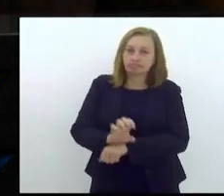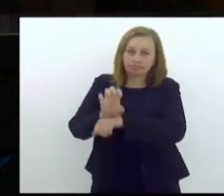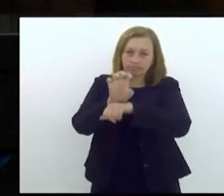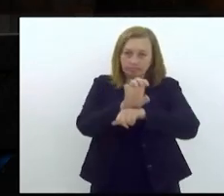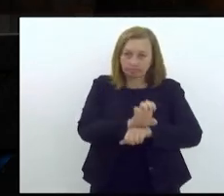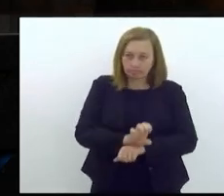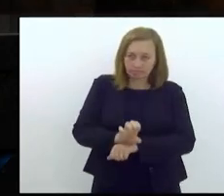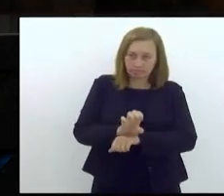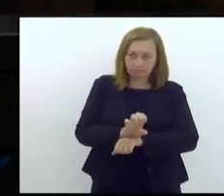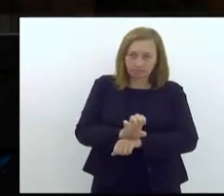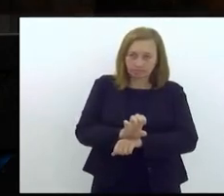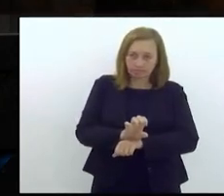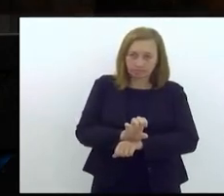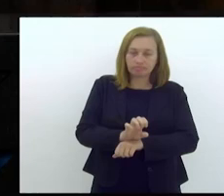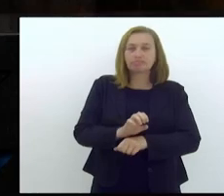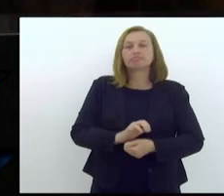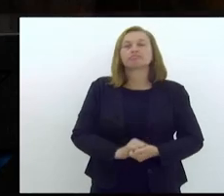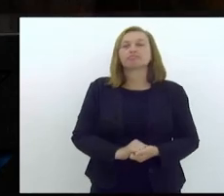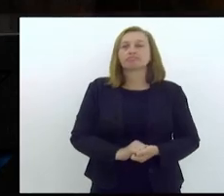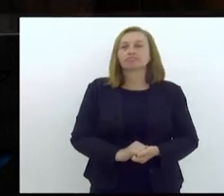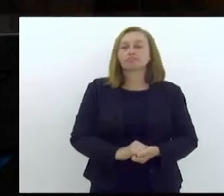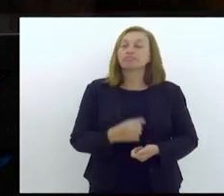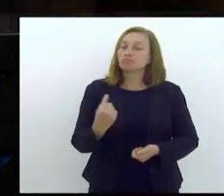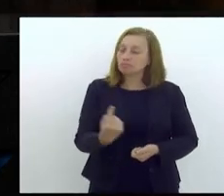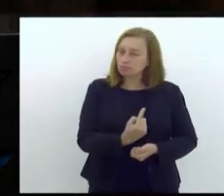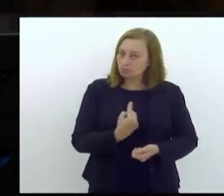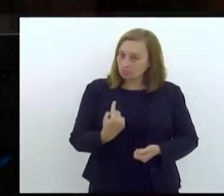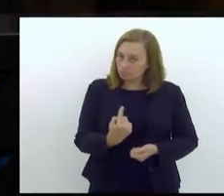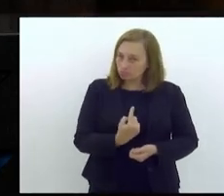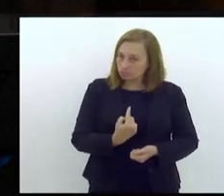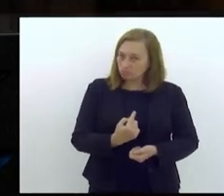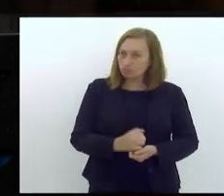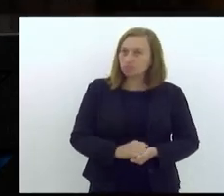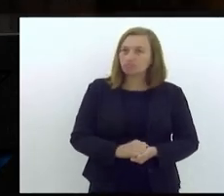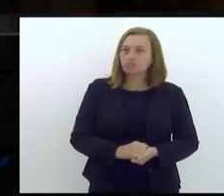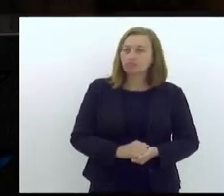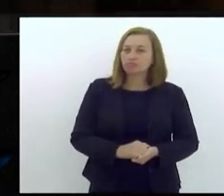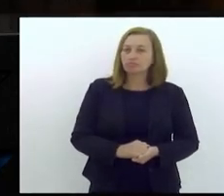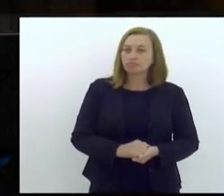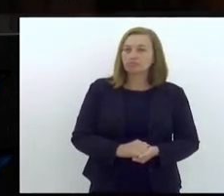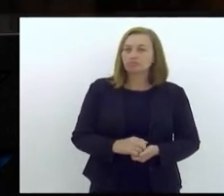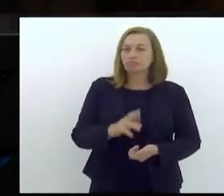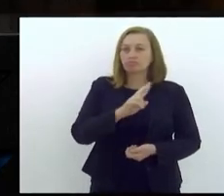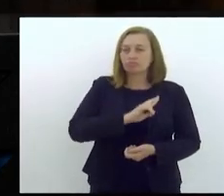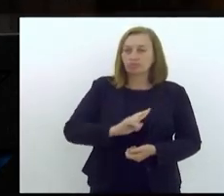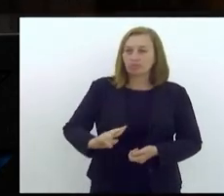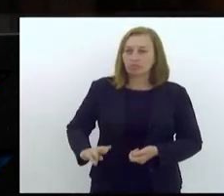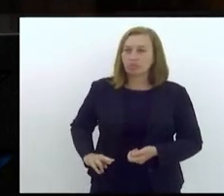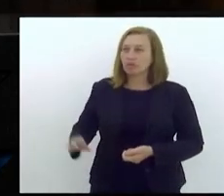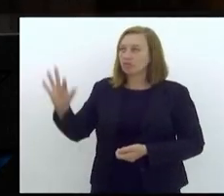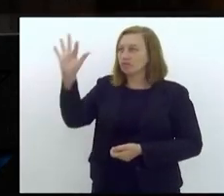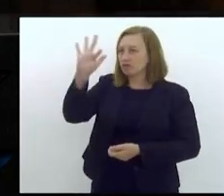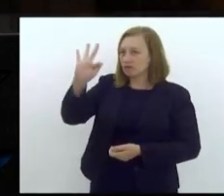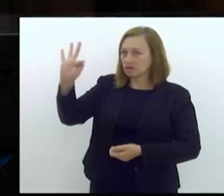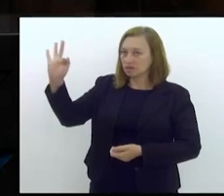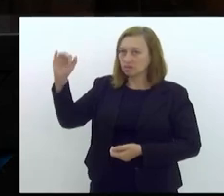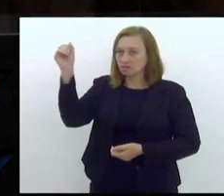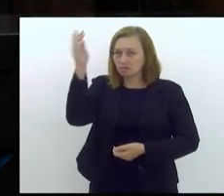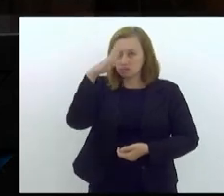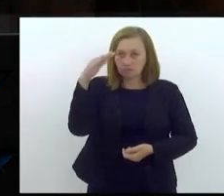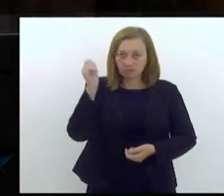que aliás diz que nós somos a República Federativa do